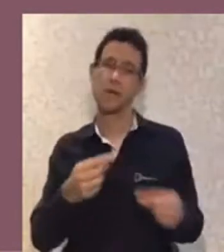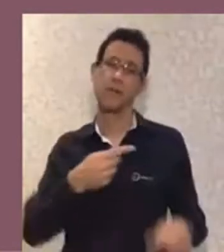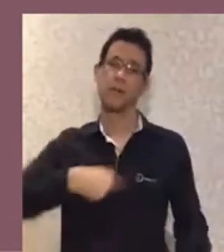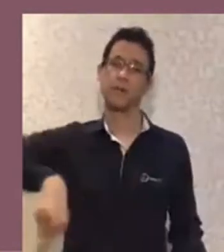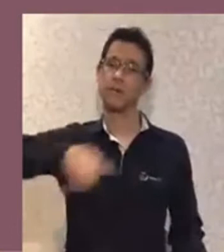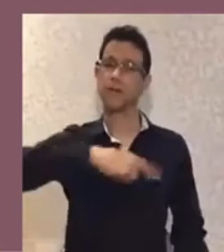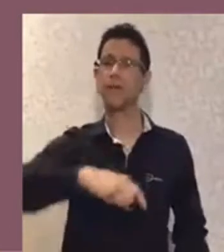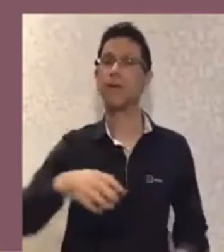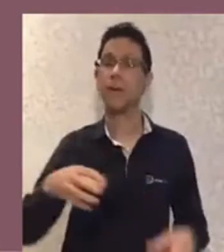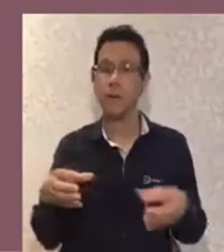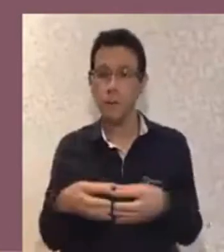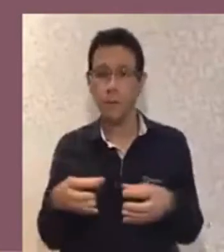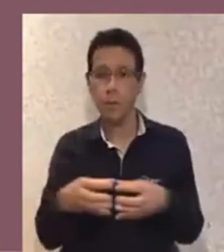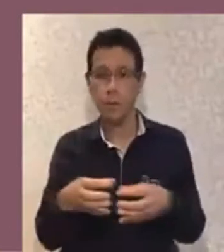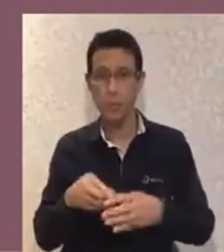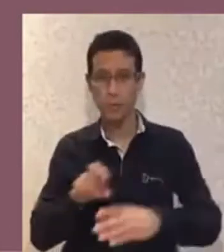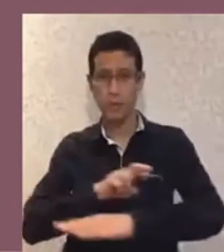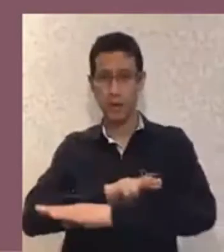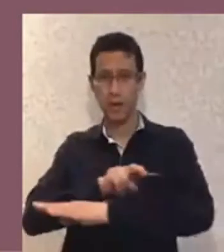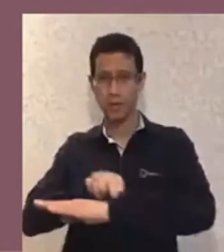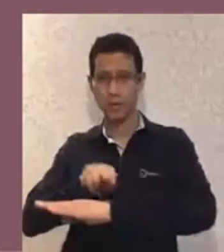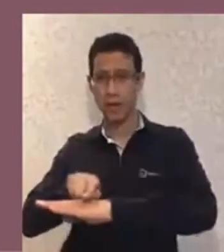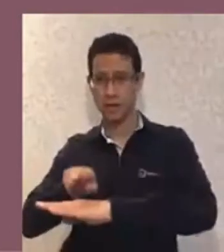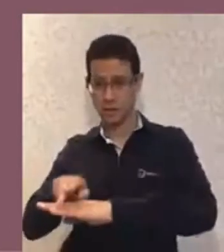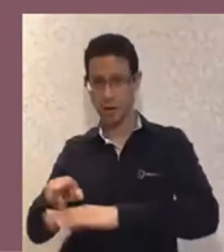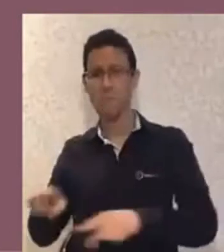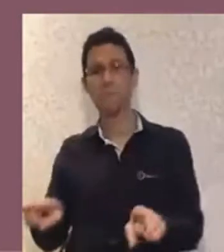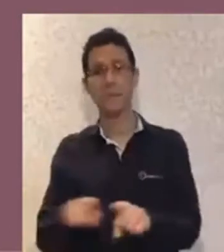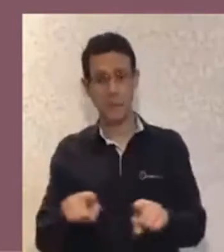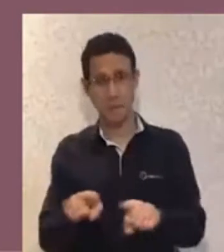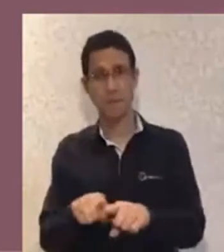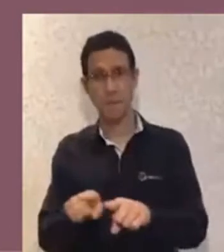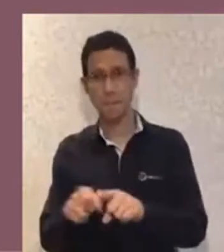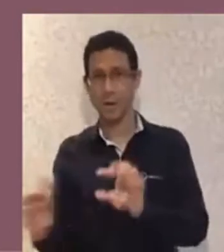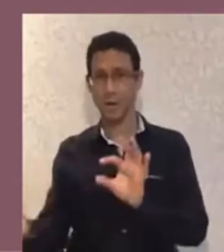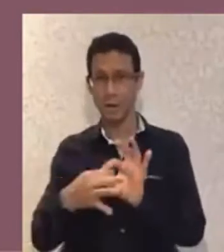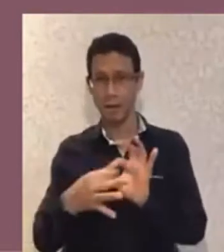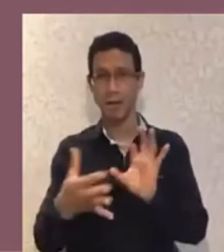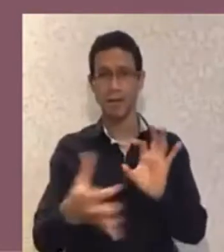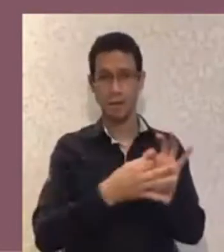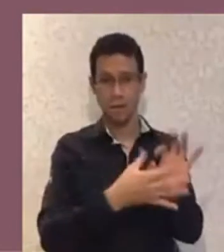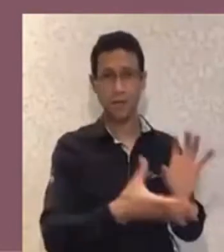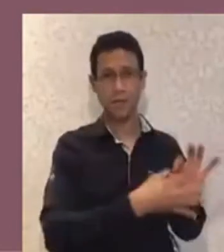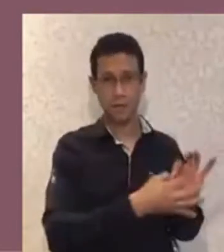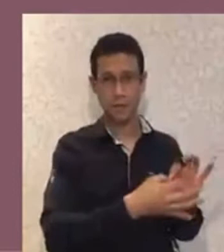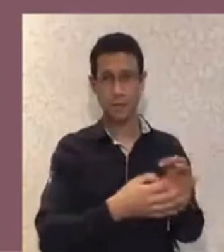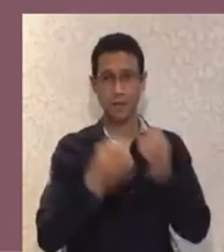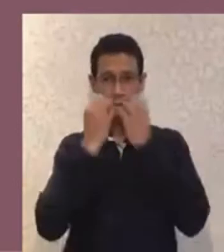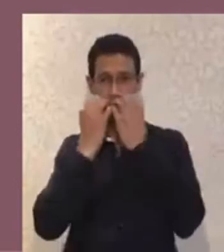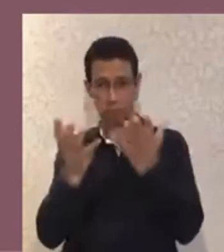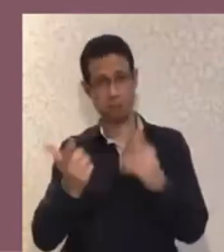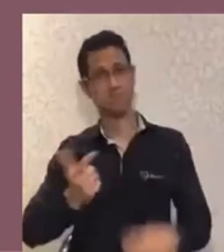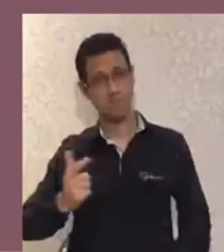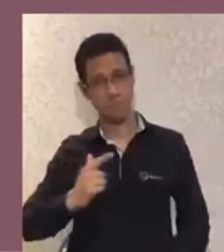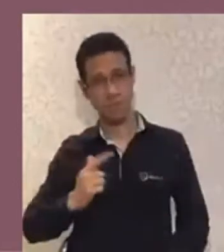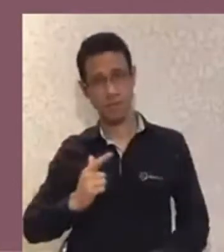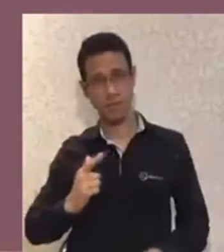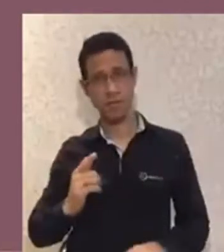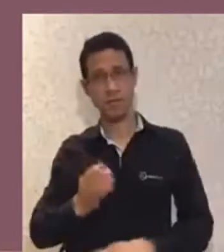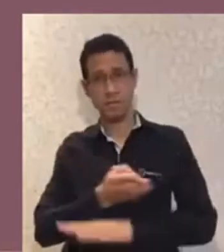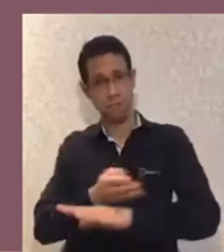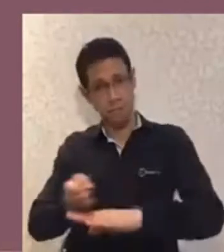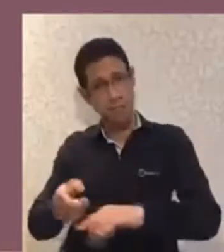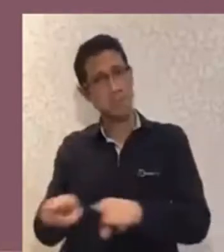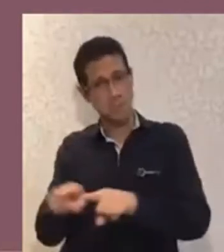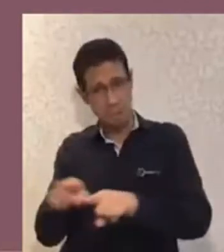grupo étnico-racial e também com os aliados. Felizmente, temos aliados no combate ao racismo e a todas as outras